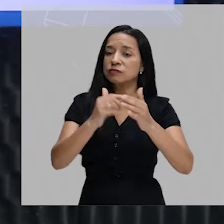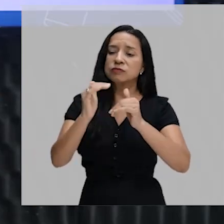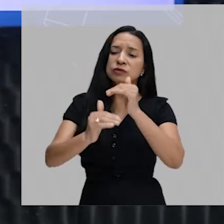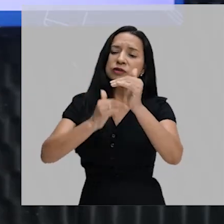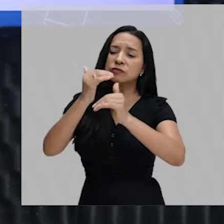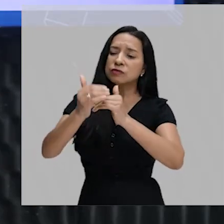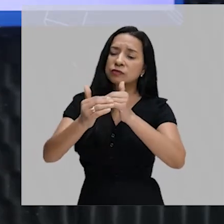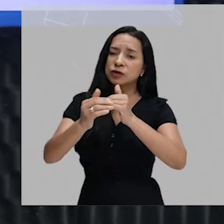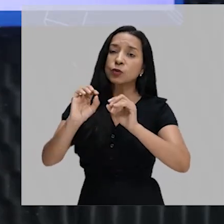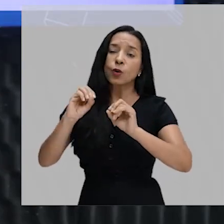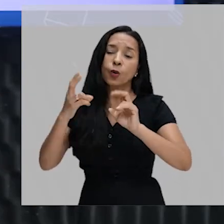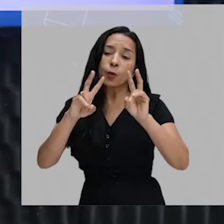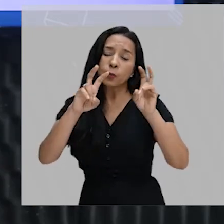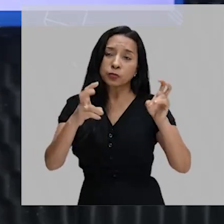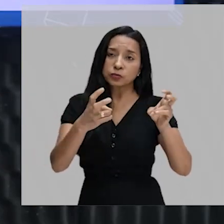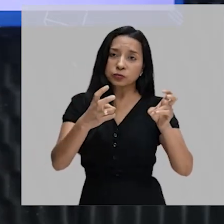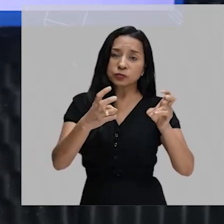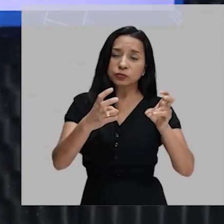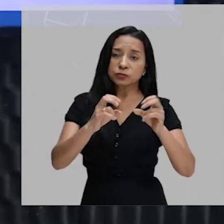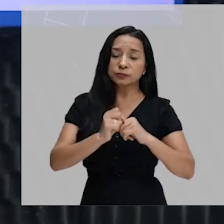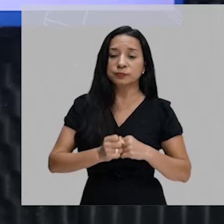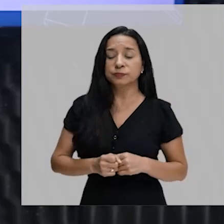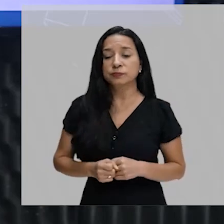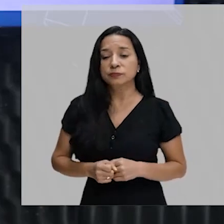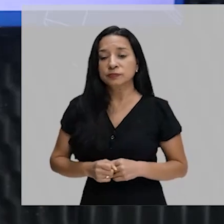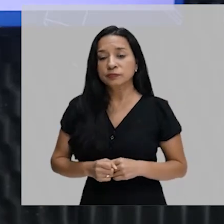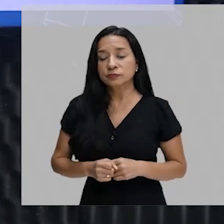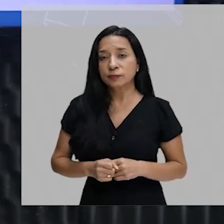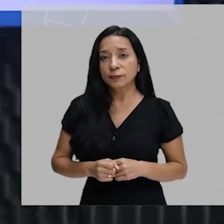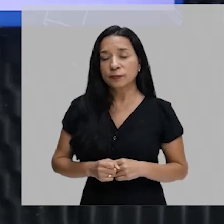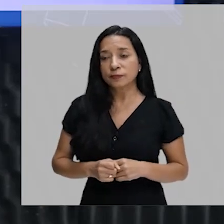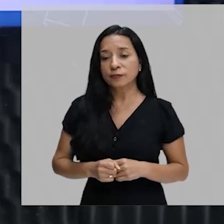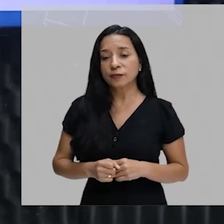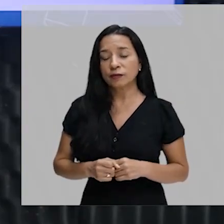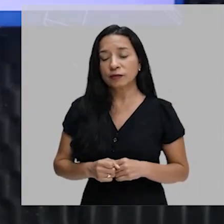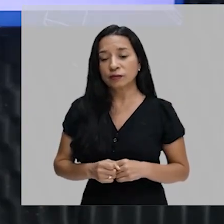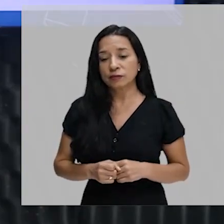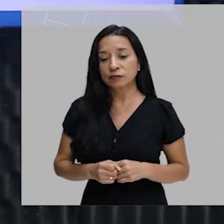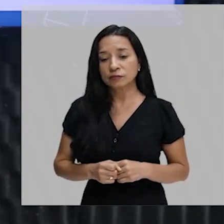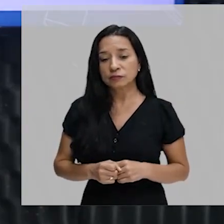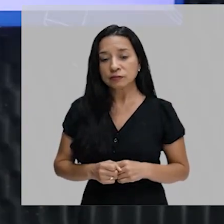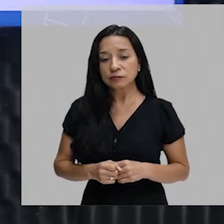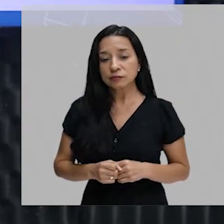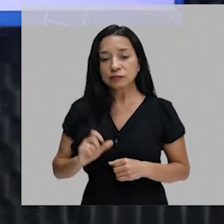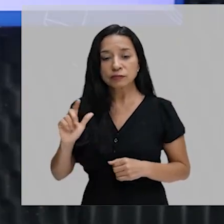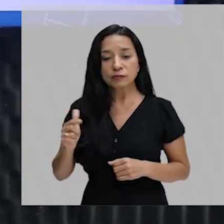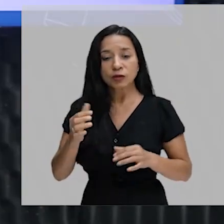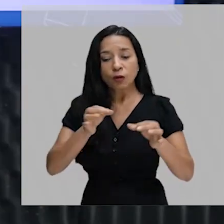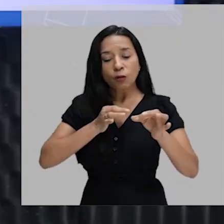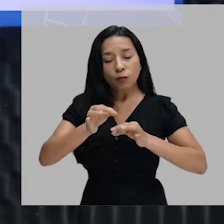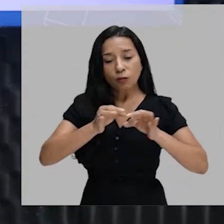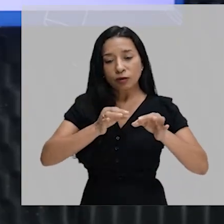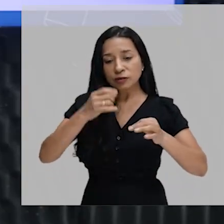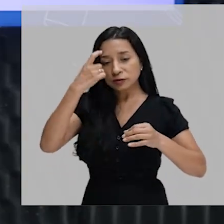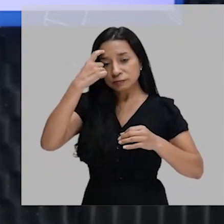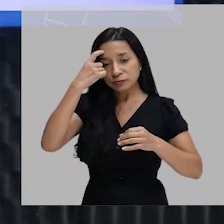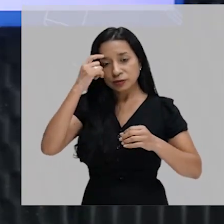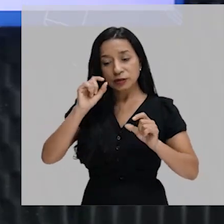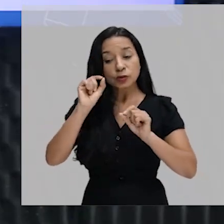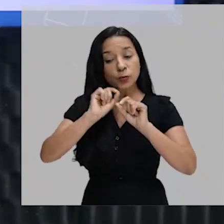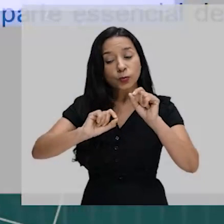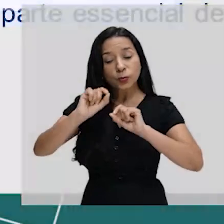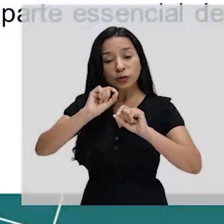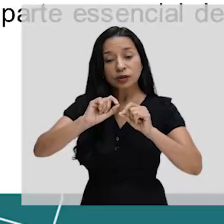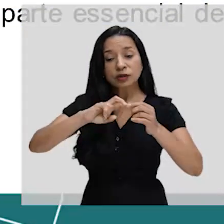desenvolvendo no seu enredo, né? Caso seja uma narrativa, sempre é, então já fica aí ligado. Organizar as ideias, enfim, vamos ver o que